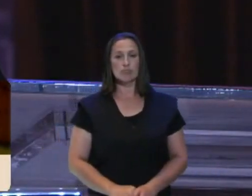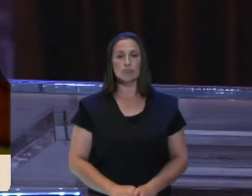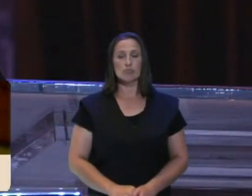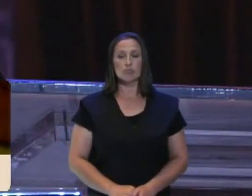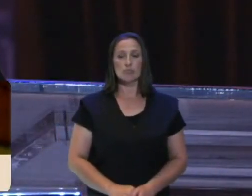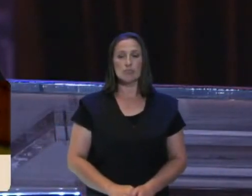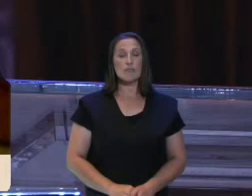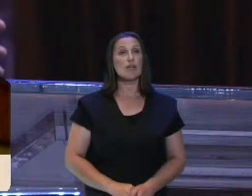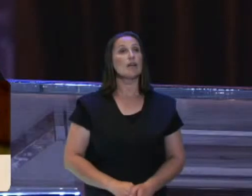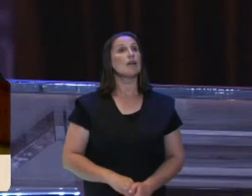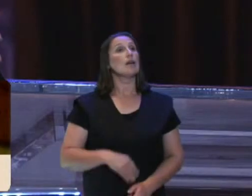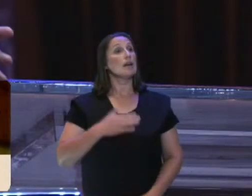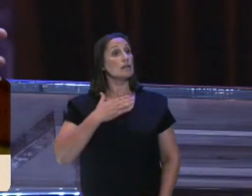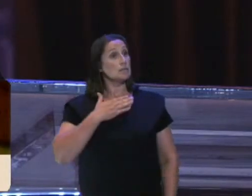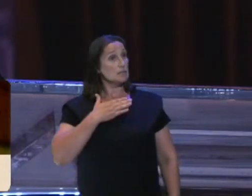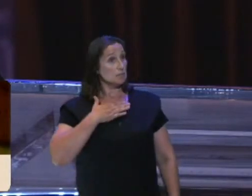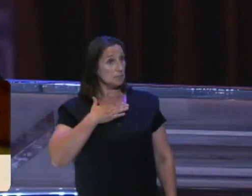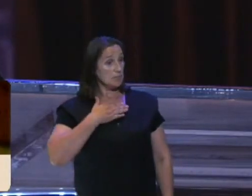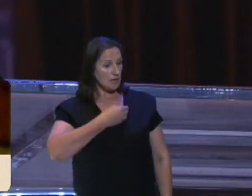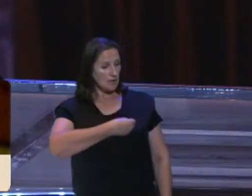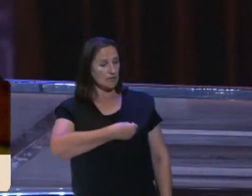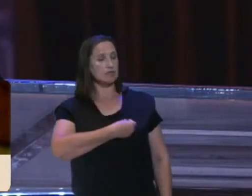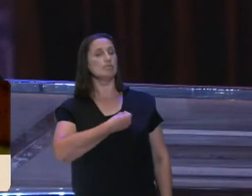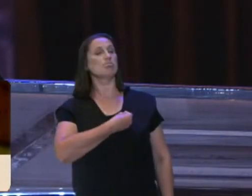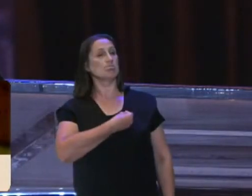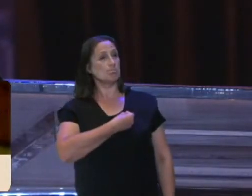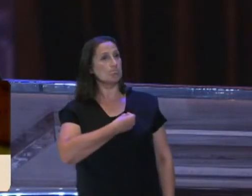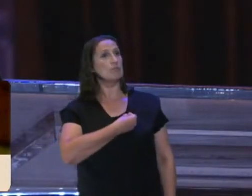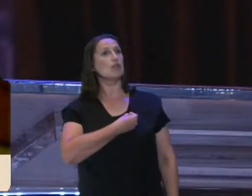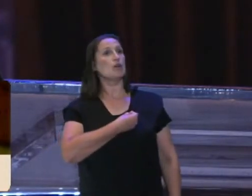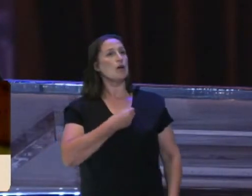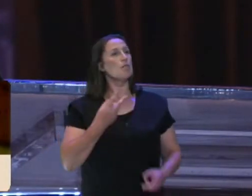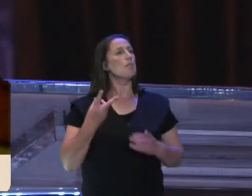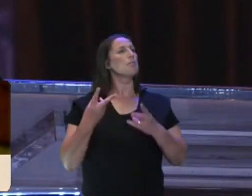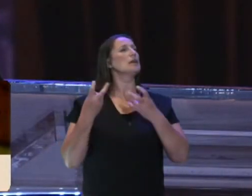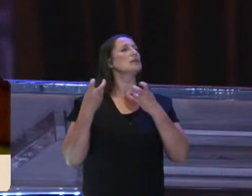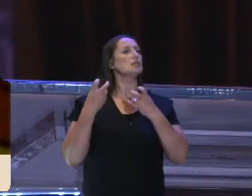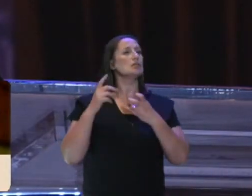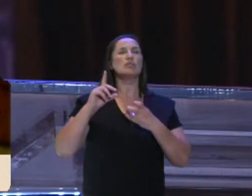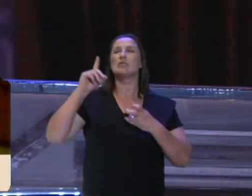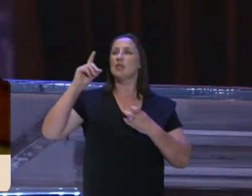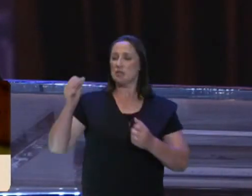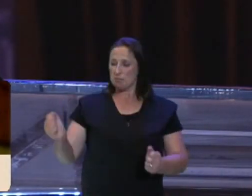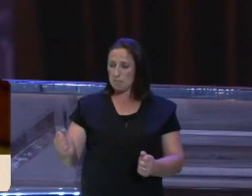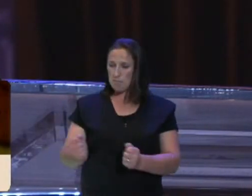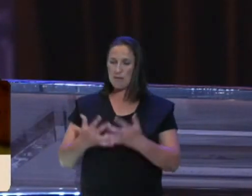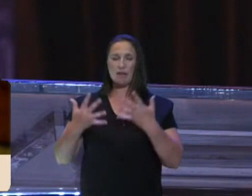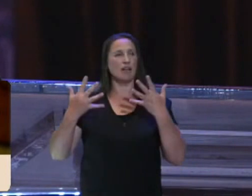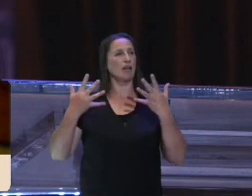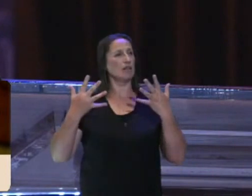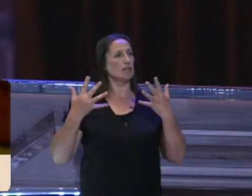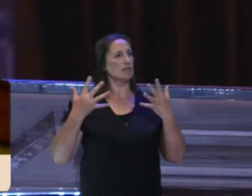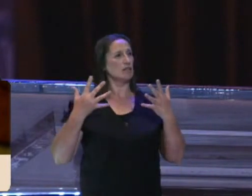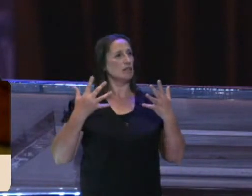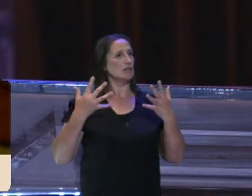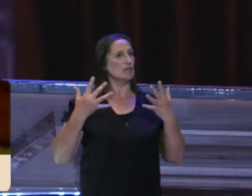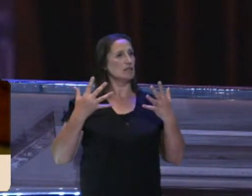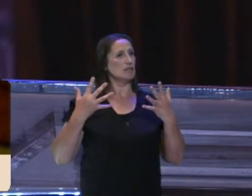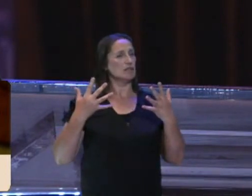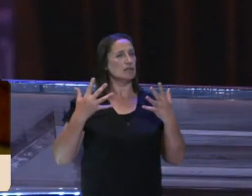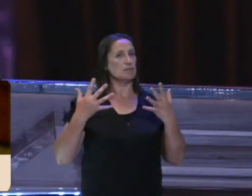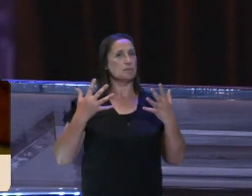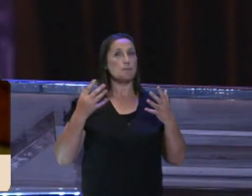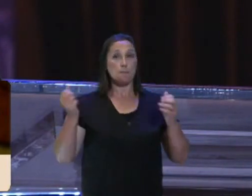Na minha vida eu tenho visto tantas vezes os milagres de Deus acontecendo. E